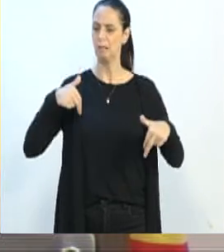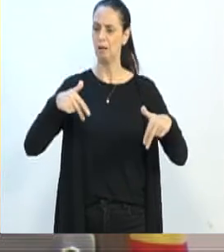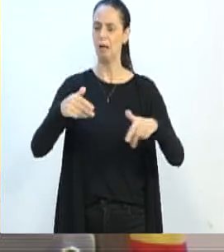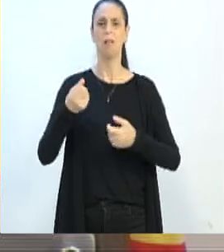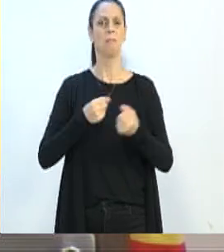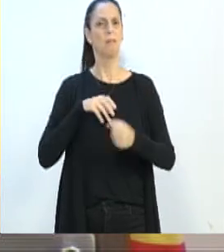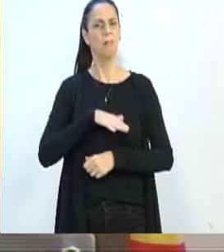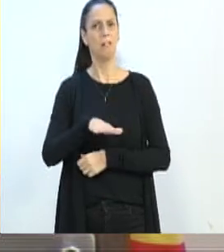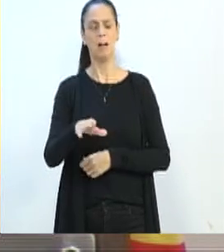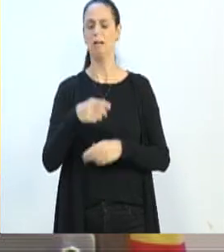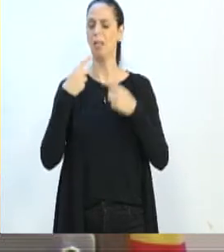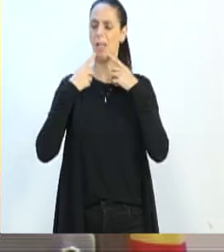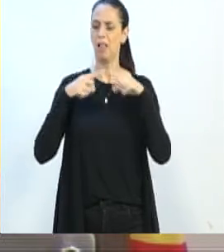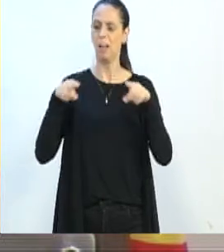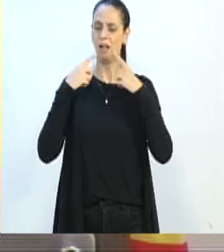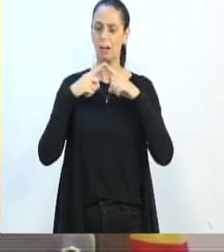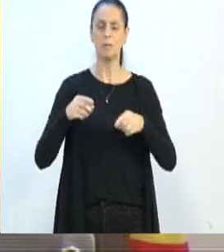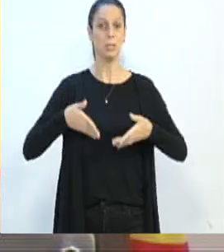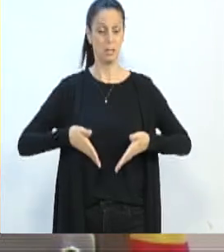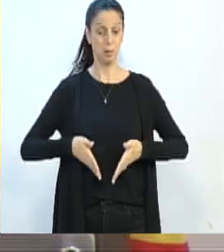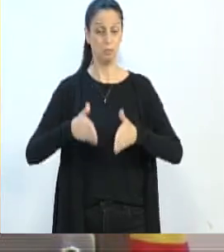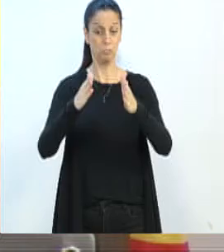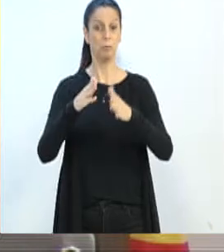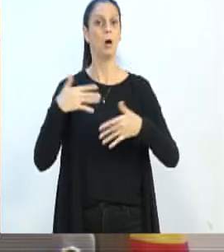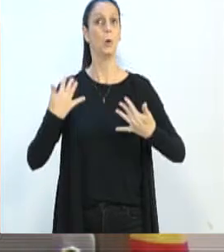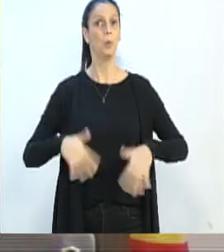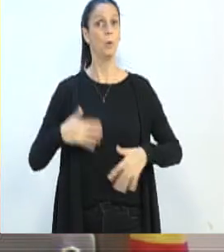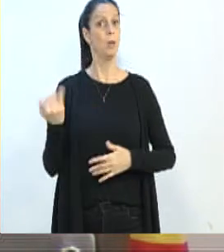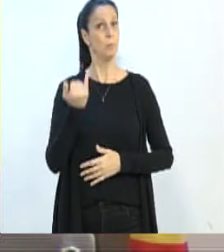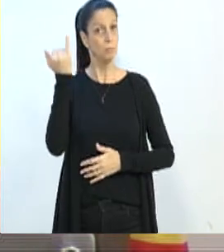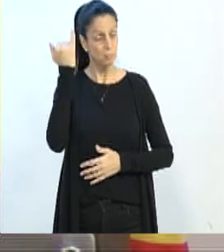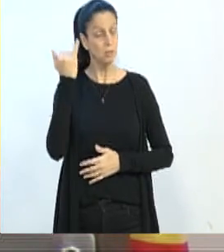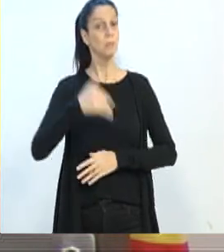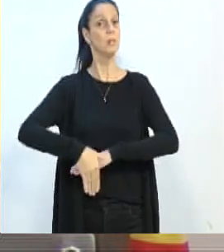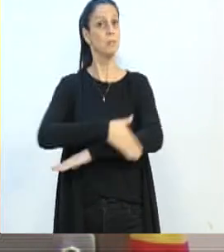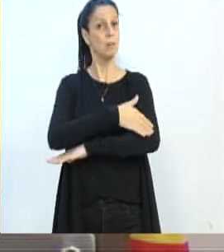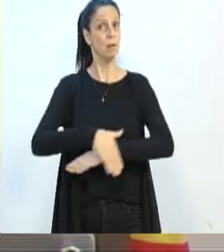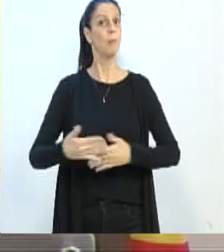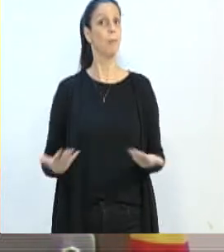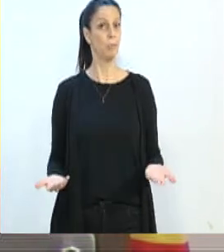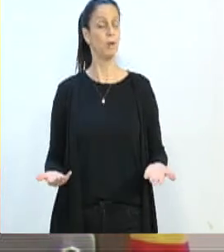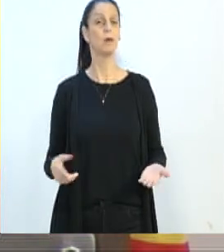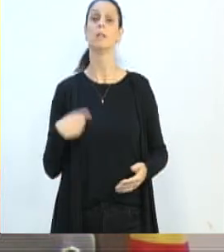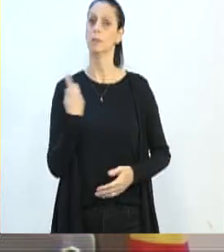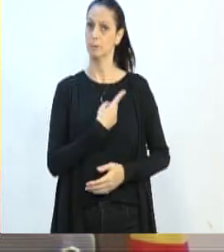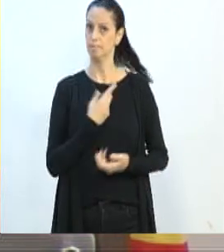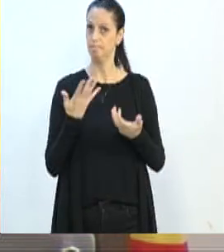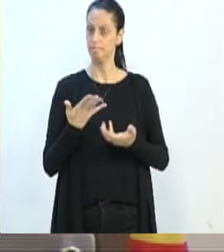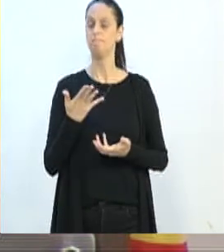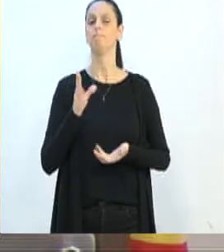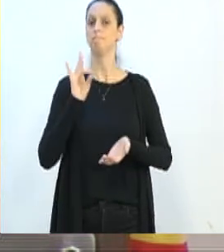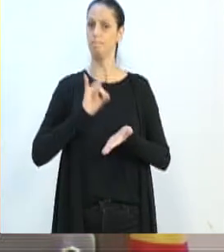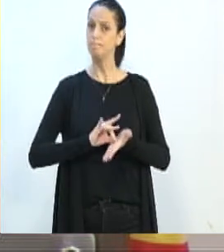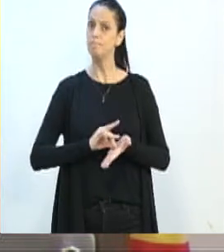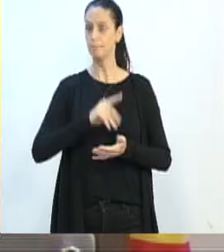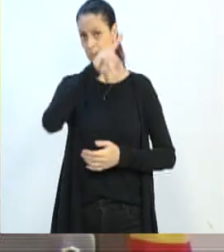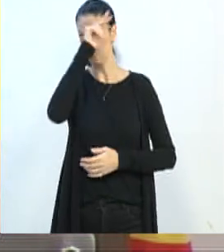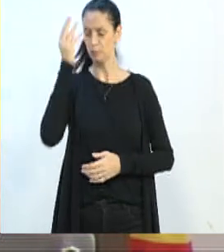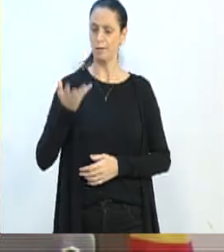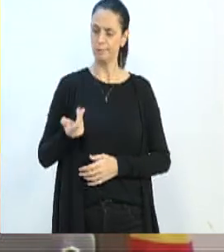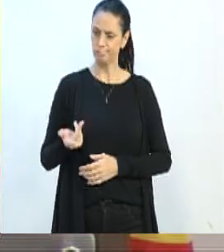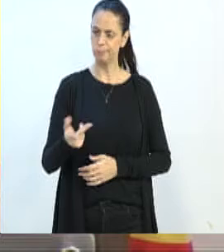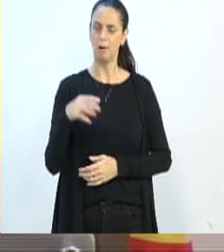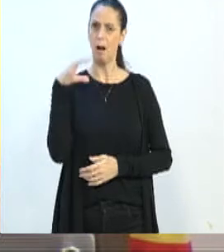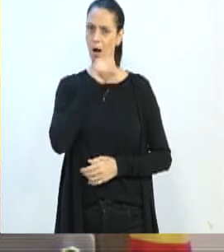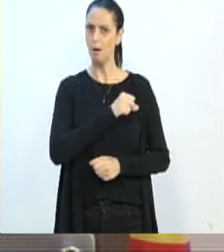corredor de serviço importante um dos mais importantes inclusive da grande da grande velha e a gente é é realmente que agilizam a execução